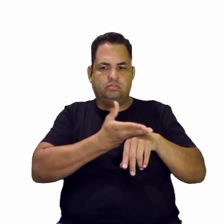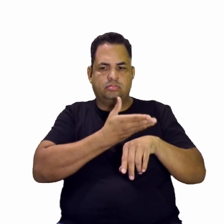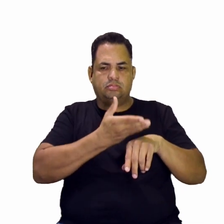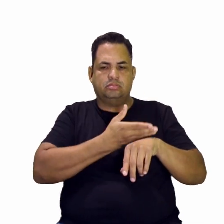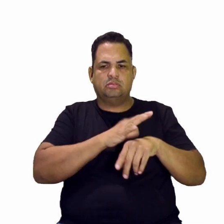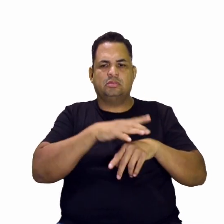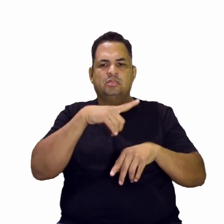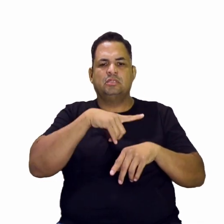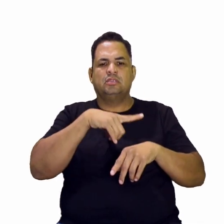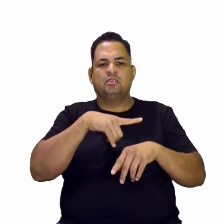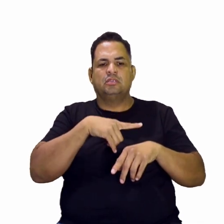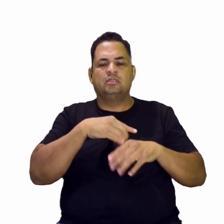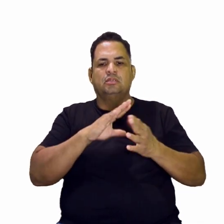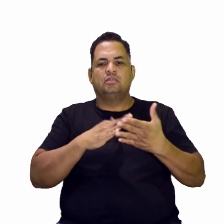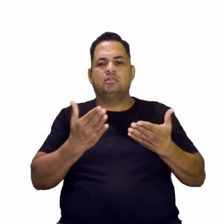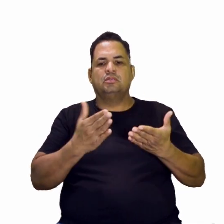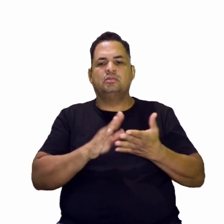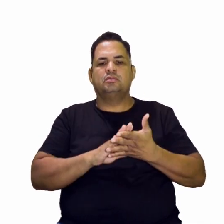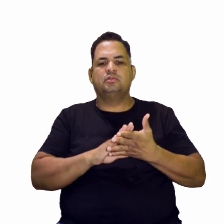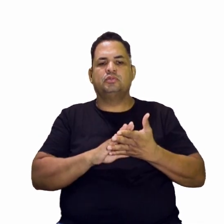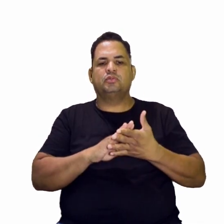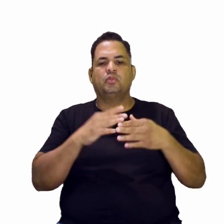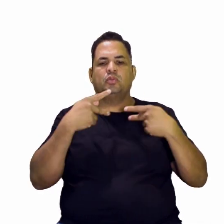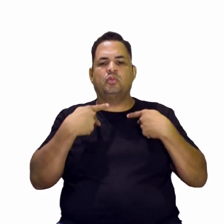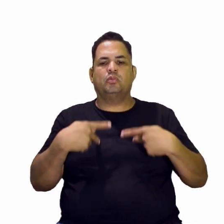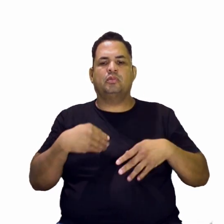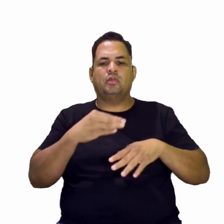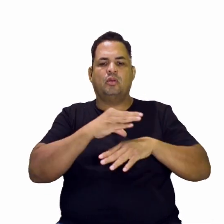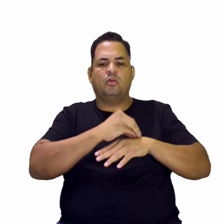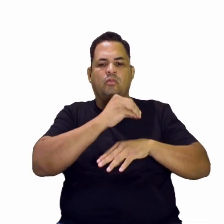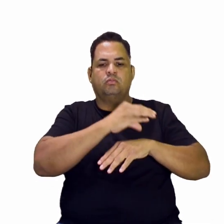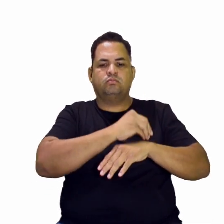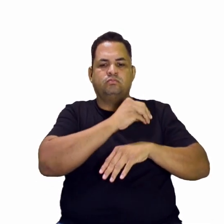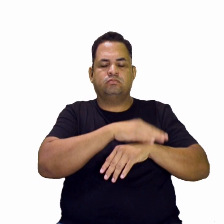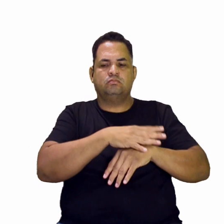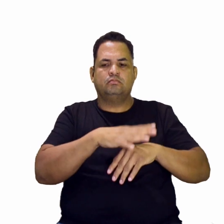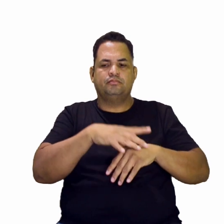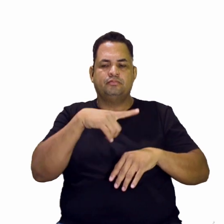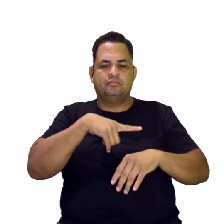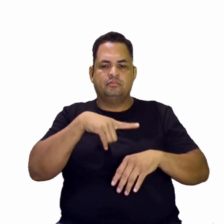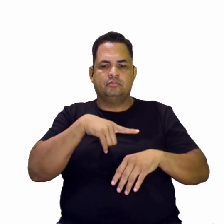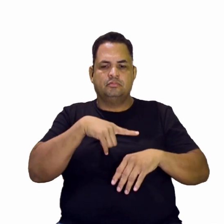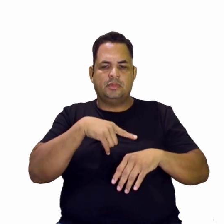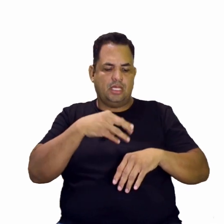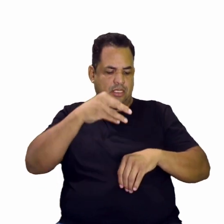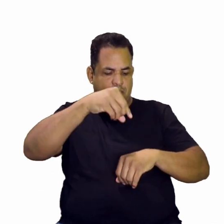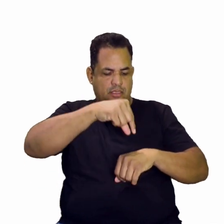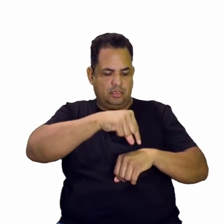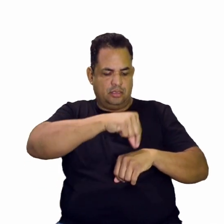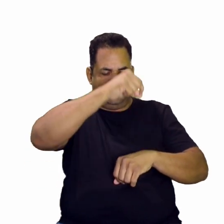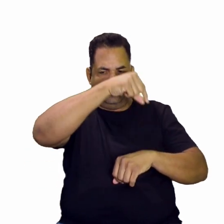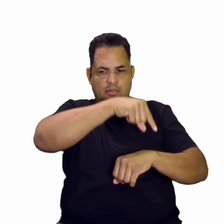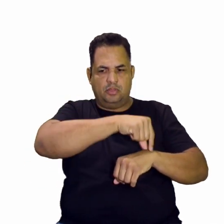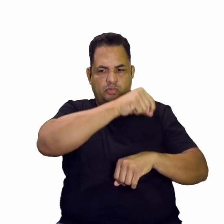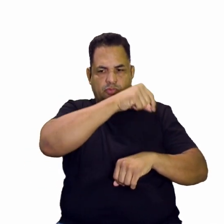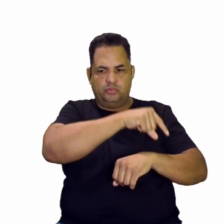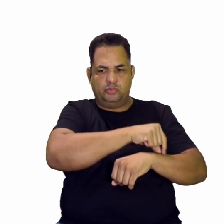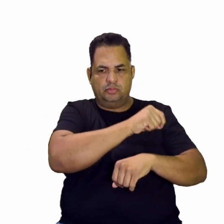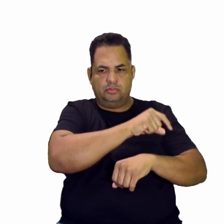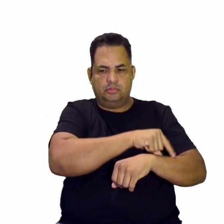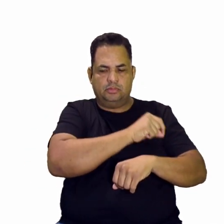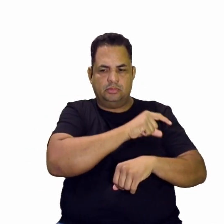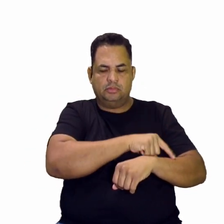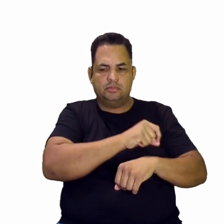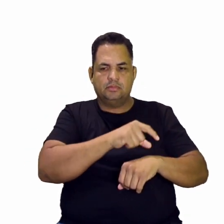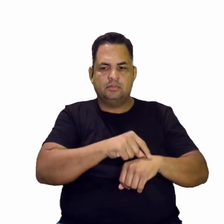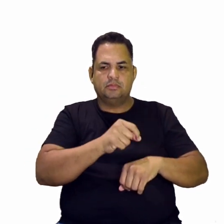e há aqueles que têm o corpo coberto por penas e os que têm a pele coberta por